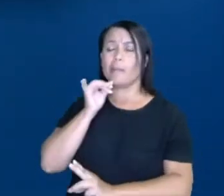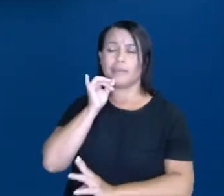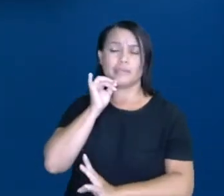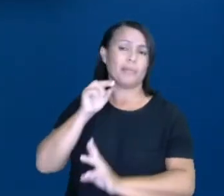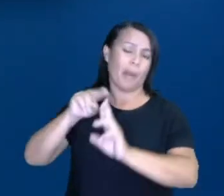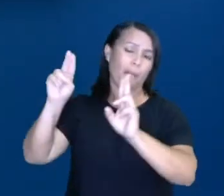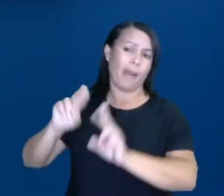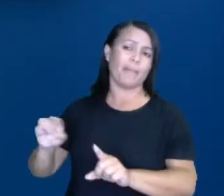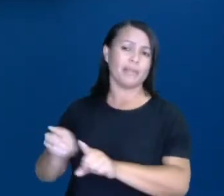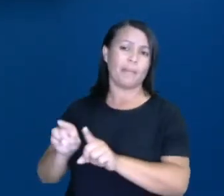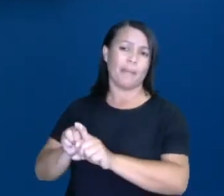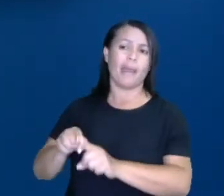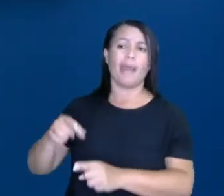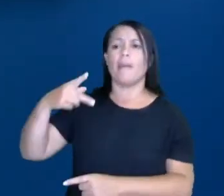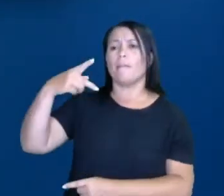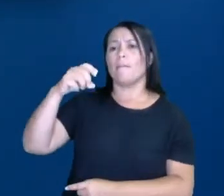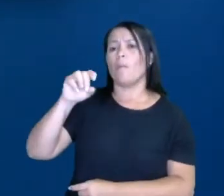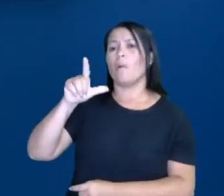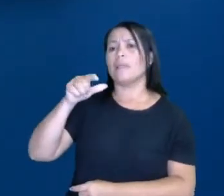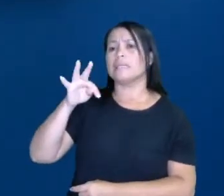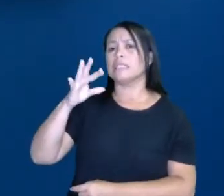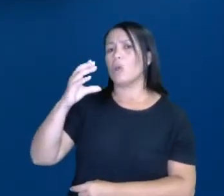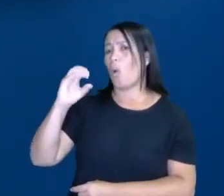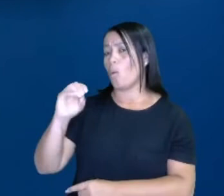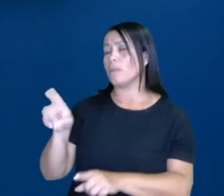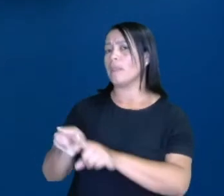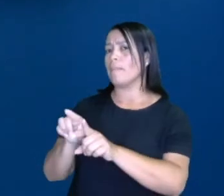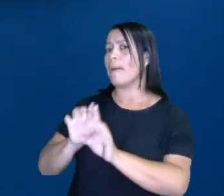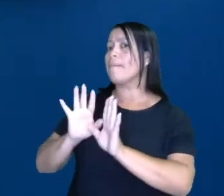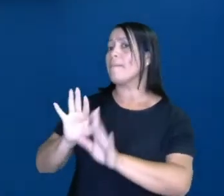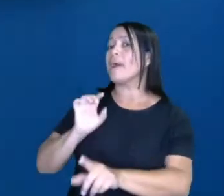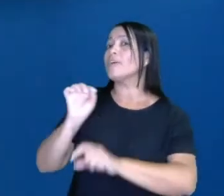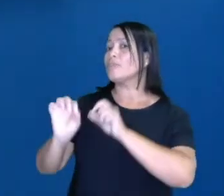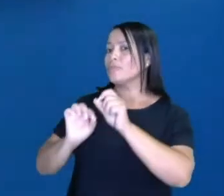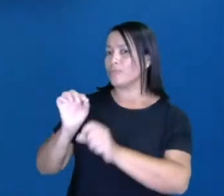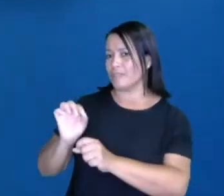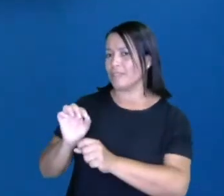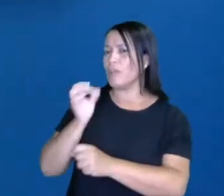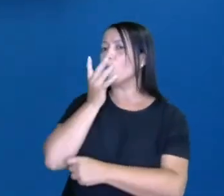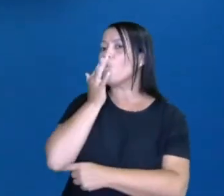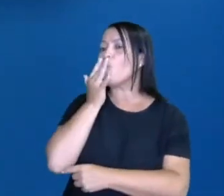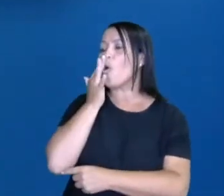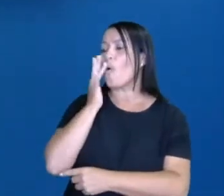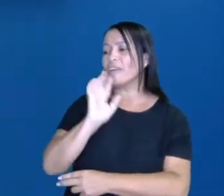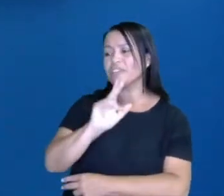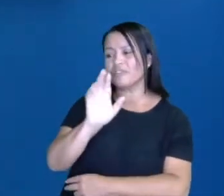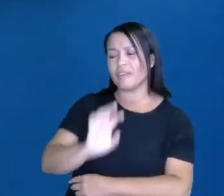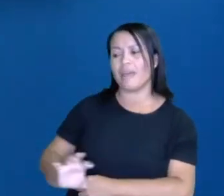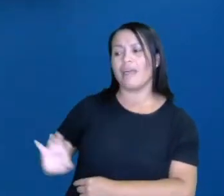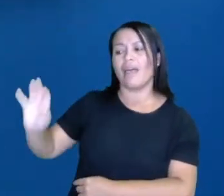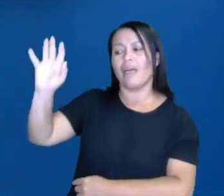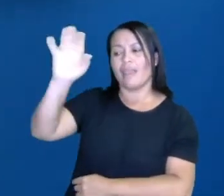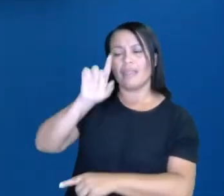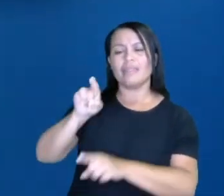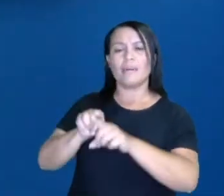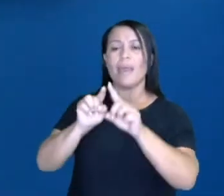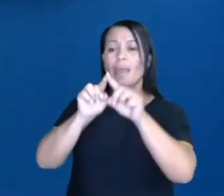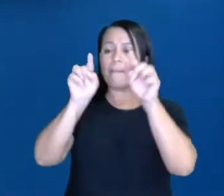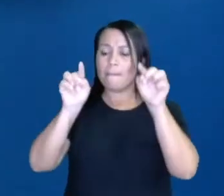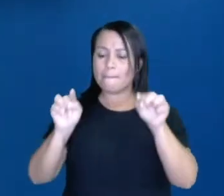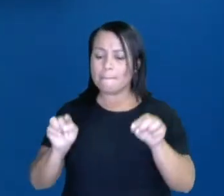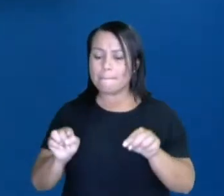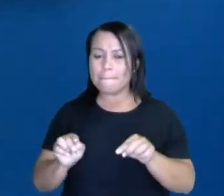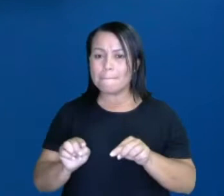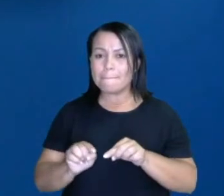ser um mapa político também, porém agora ele vem acrescido de algumas cores. E vem um quadradinho aqui embaixo,